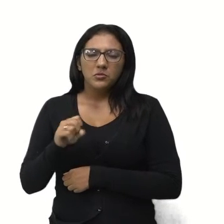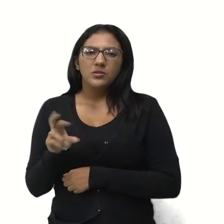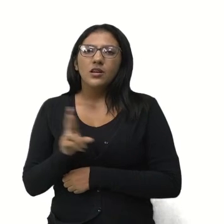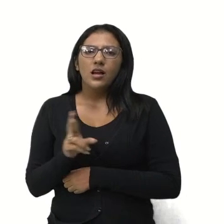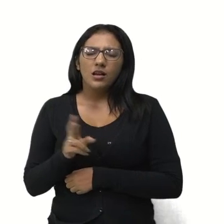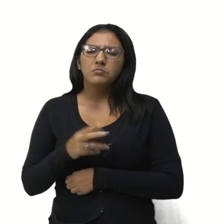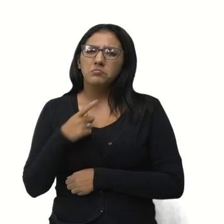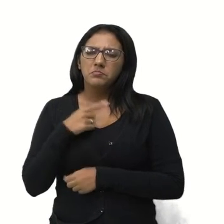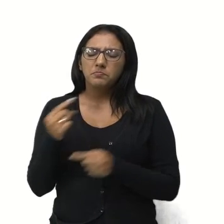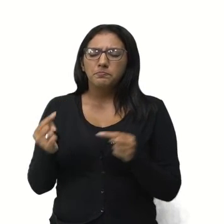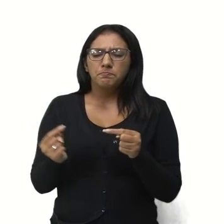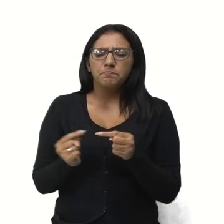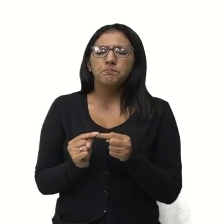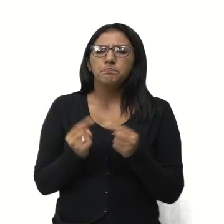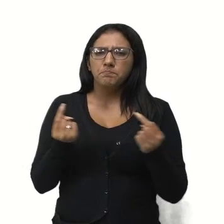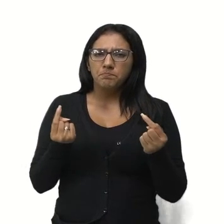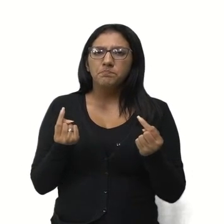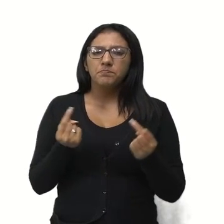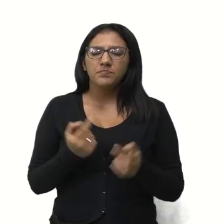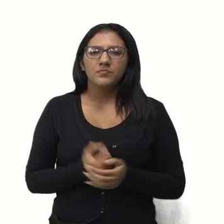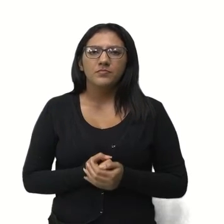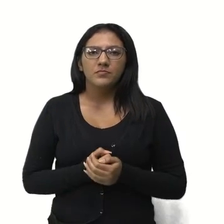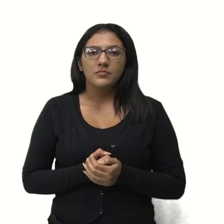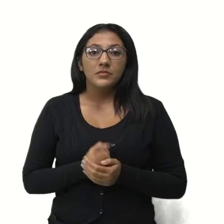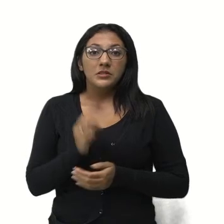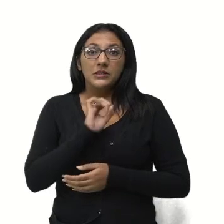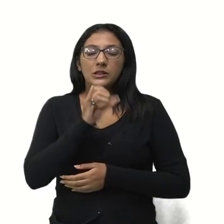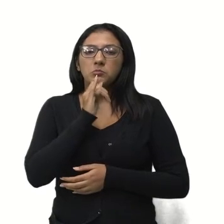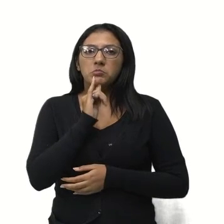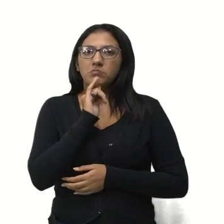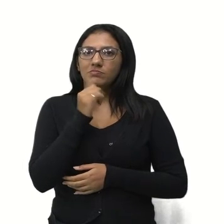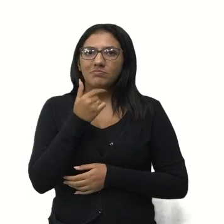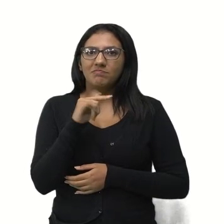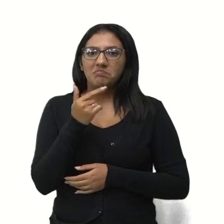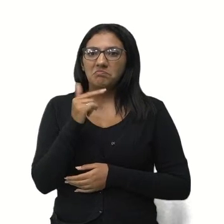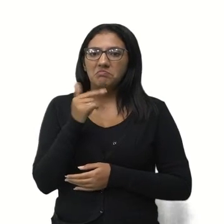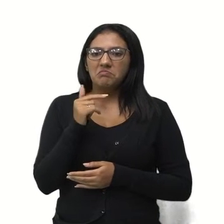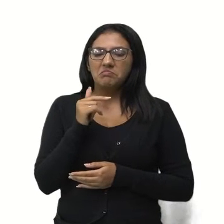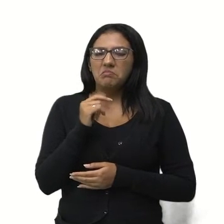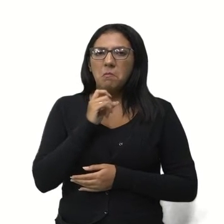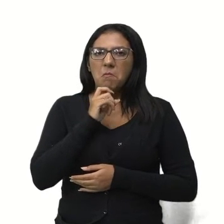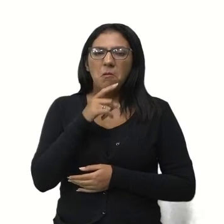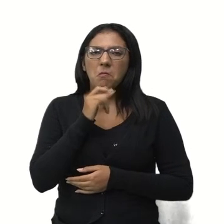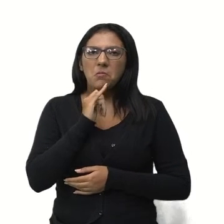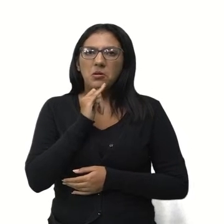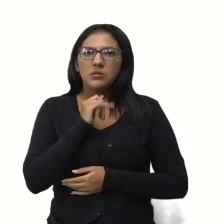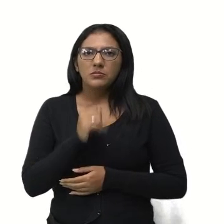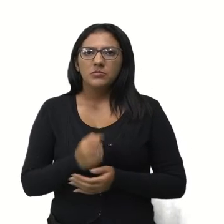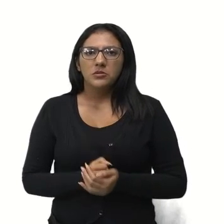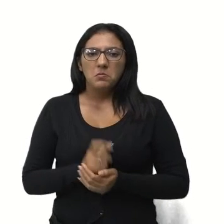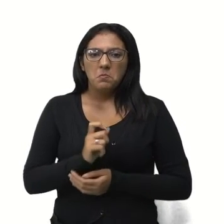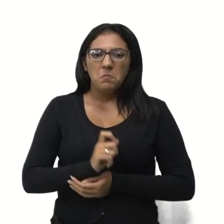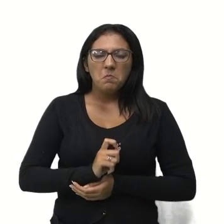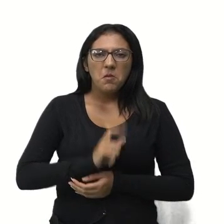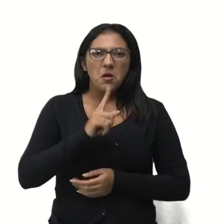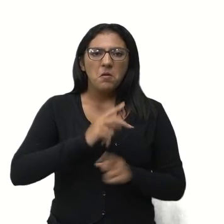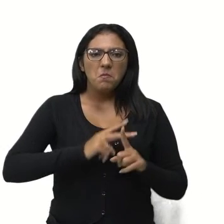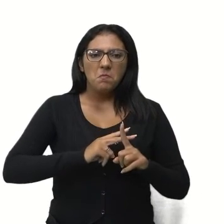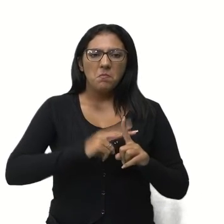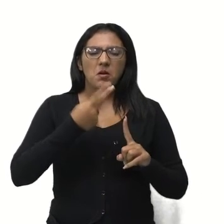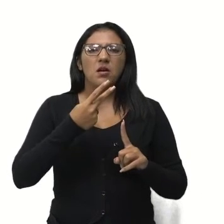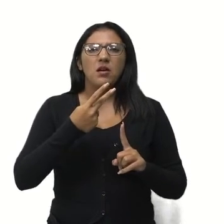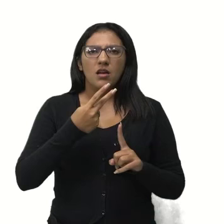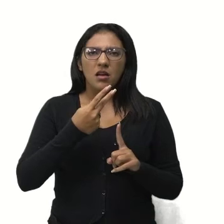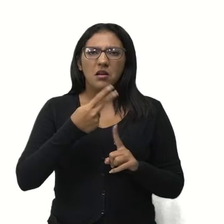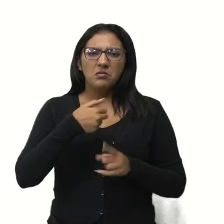está coerente, né? O que não faria sentido se eu encontrasse um resultado maior. Se eu por acaso